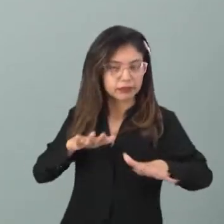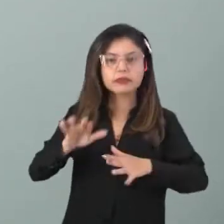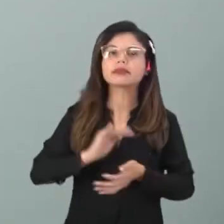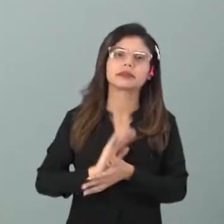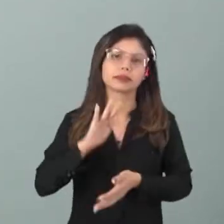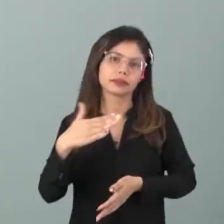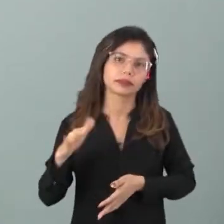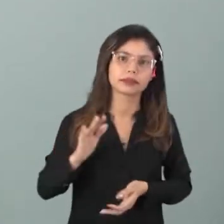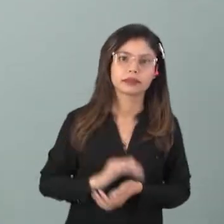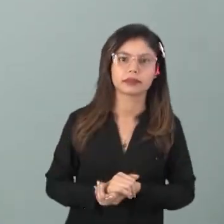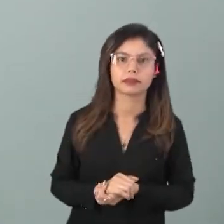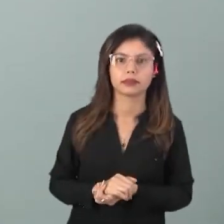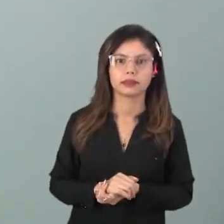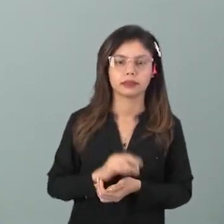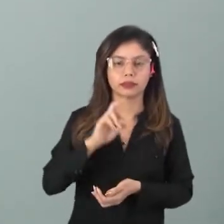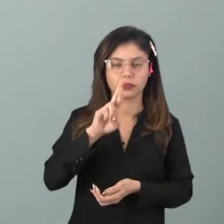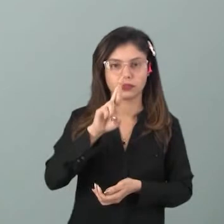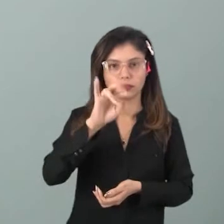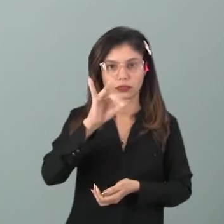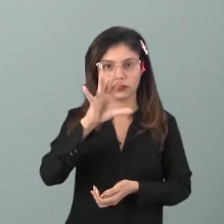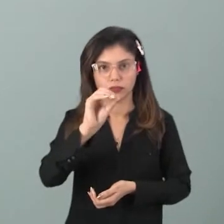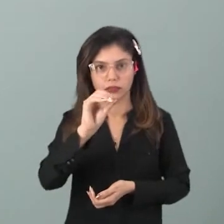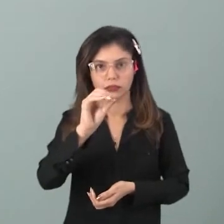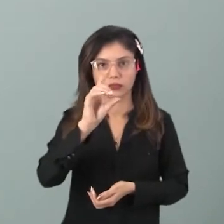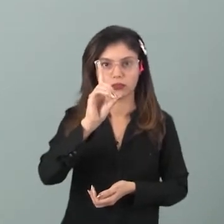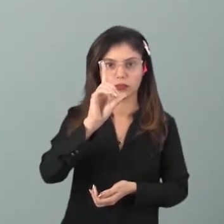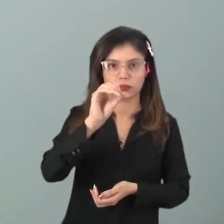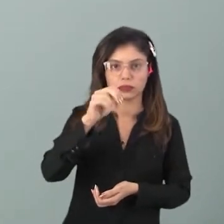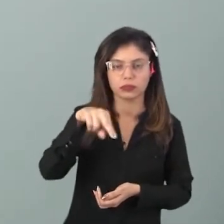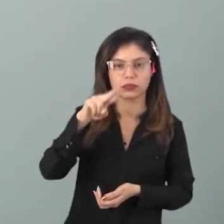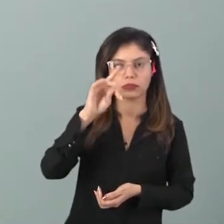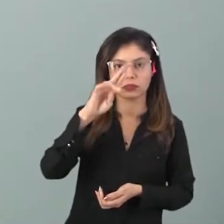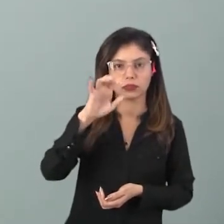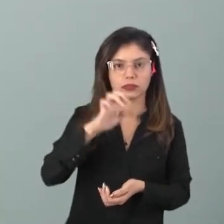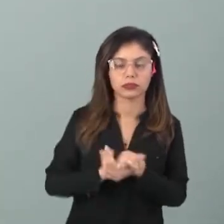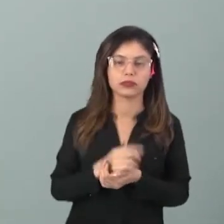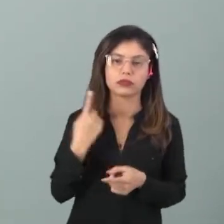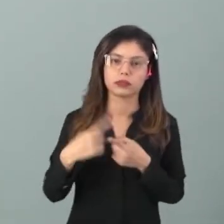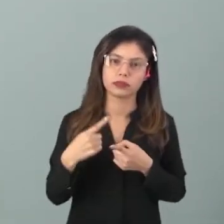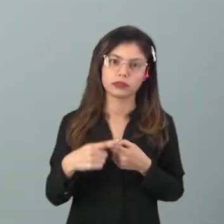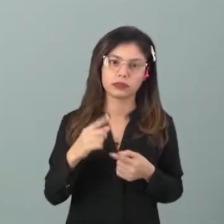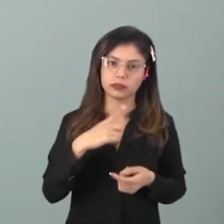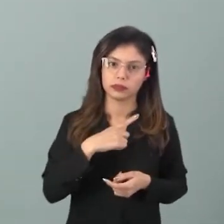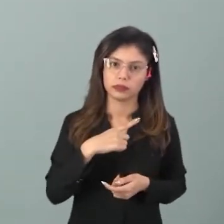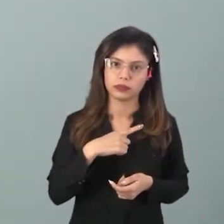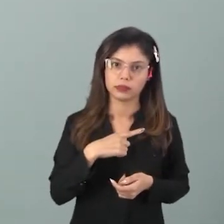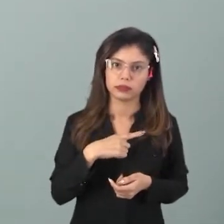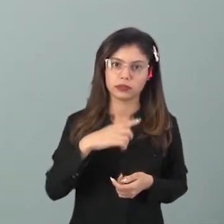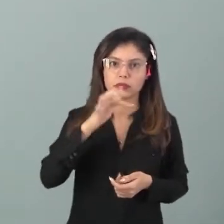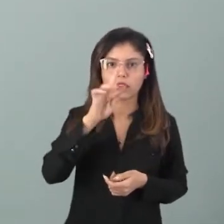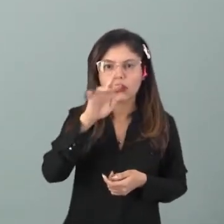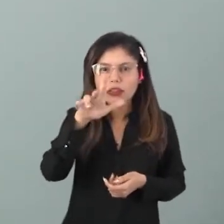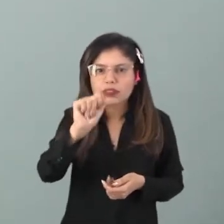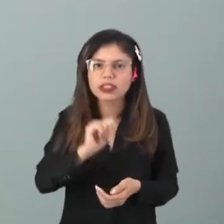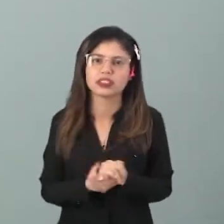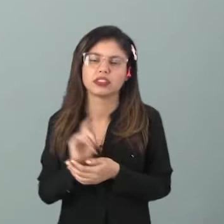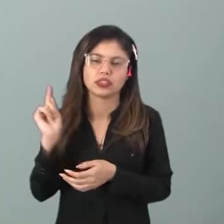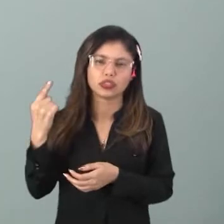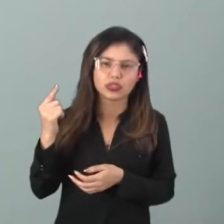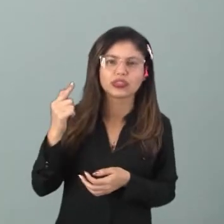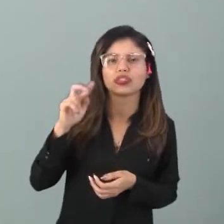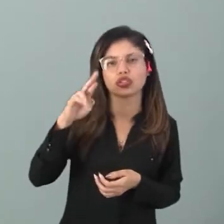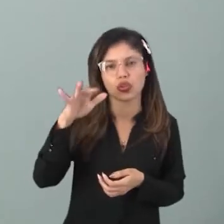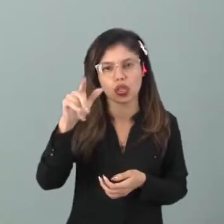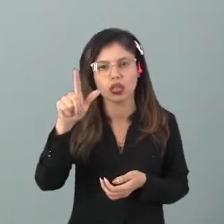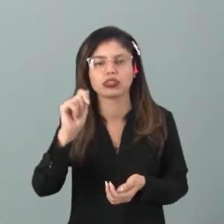seria mais a região lá do Rio Grande do Norte, né? Porque é uma área que ela contém uma falha geológica muito grande. E devido a